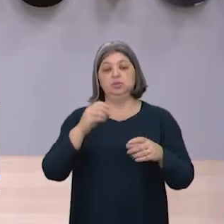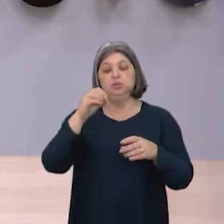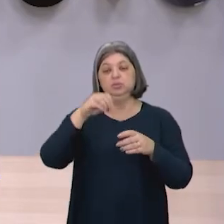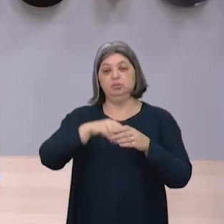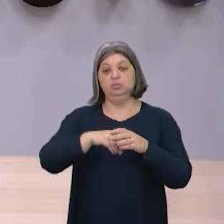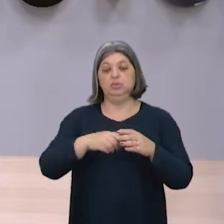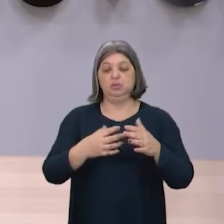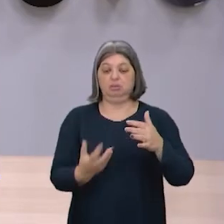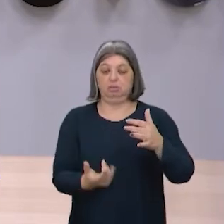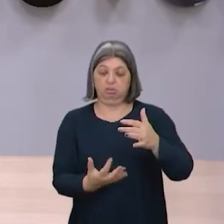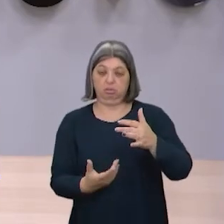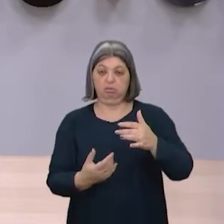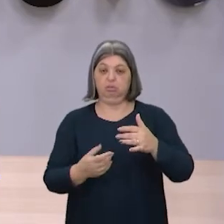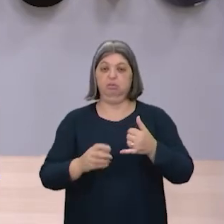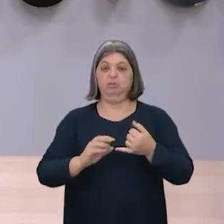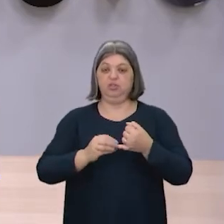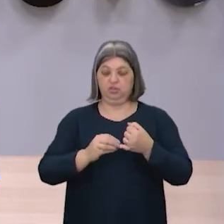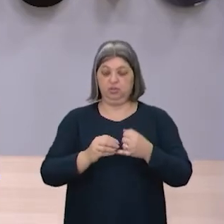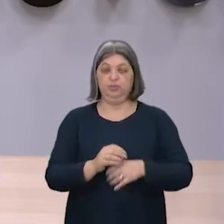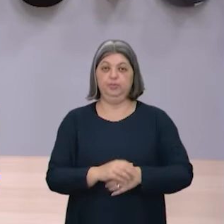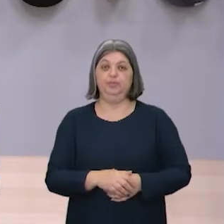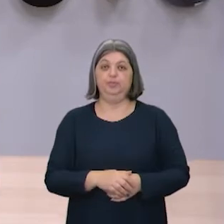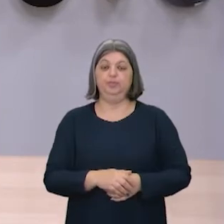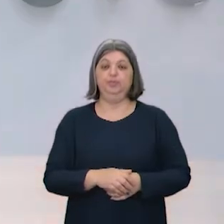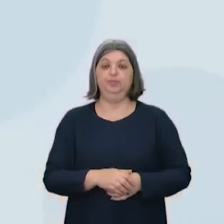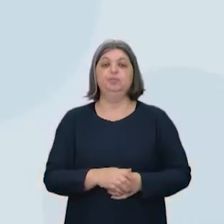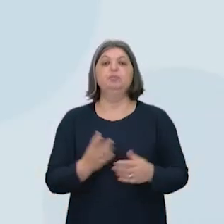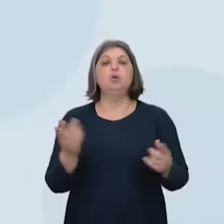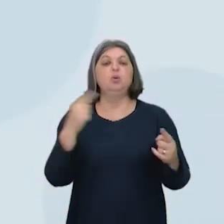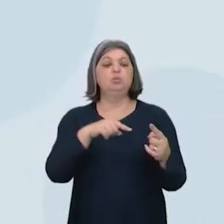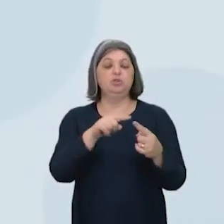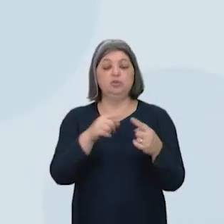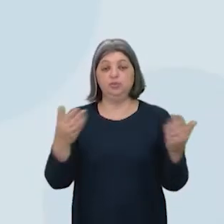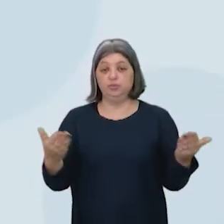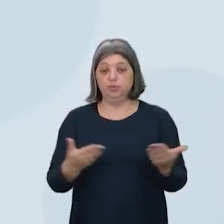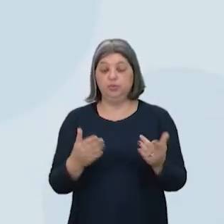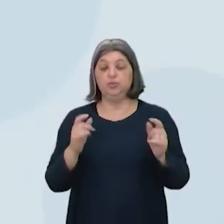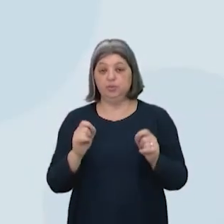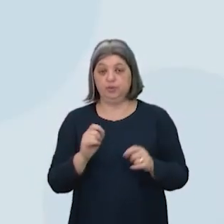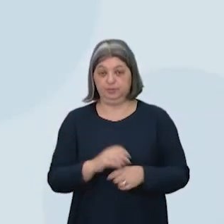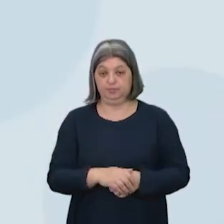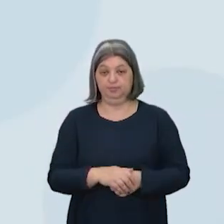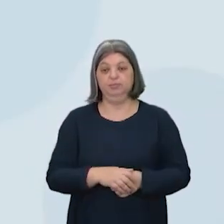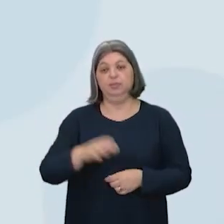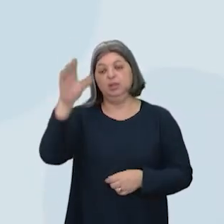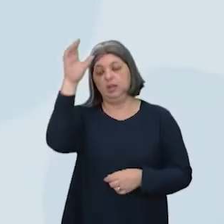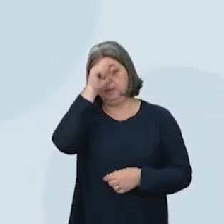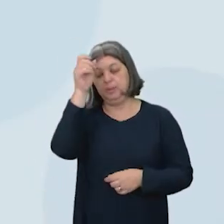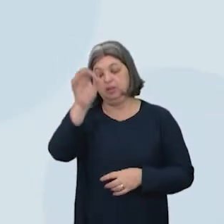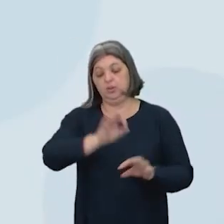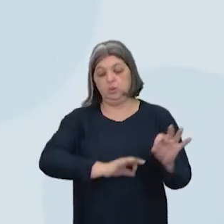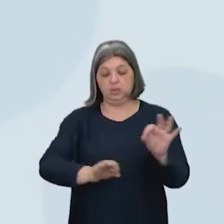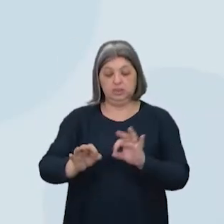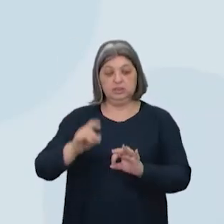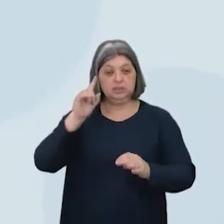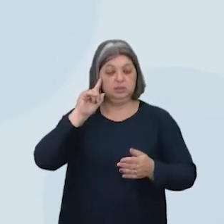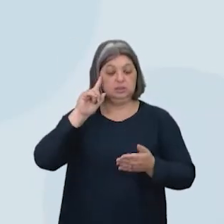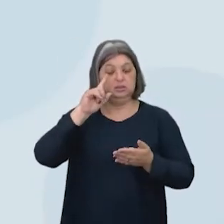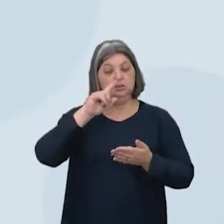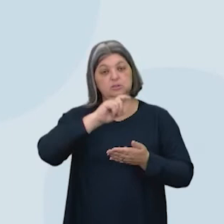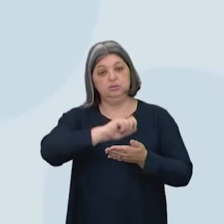mais detalhes. E qual é o nosso objetivo de hoje, meu povo? Aprender a organizar um diário de bordo